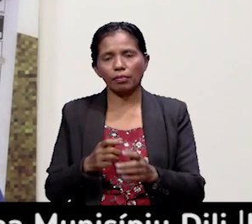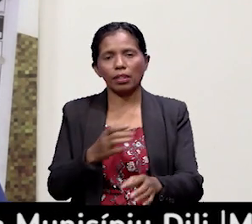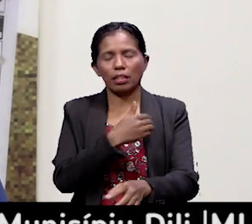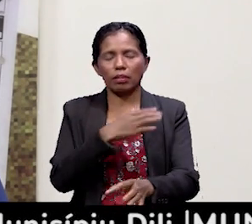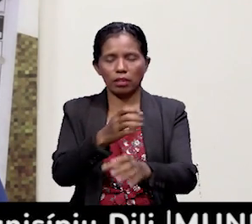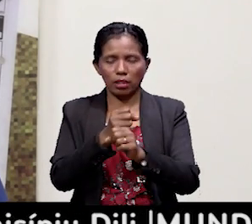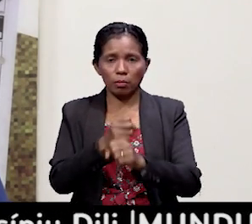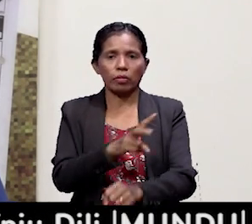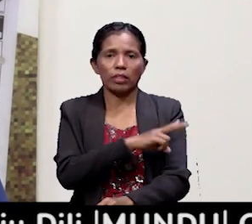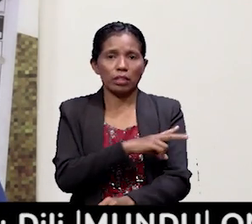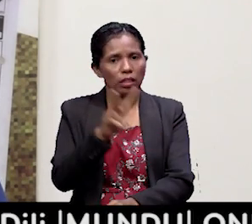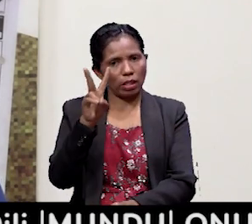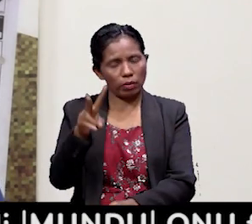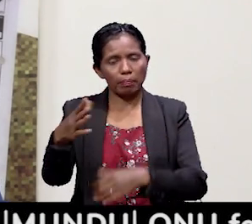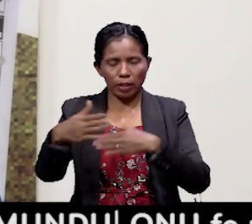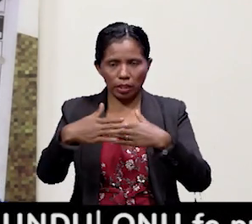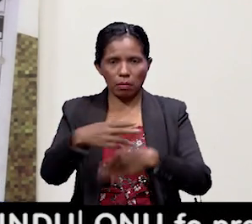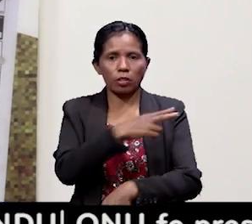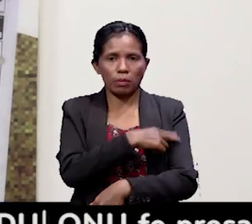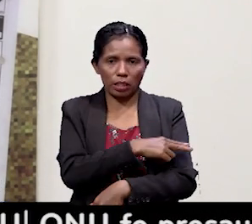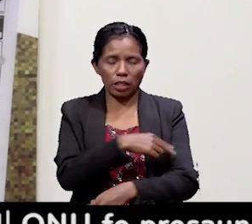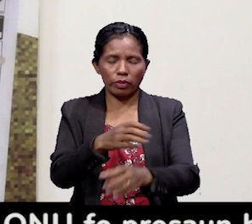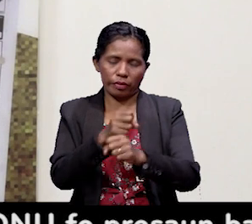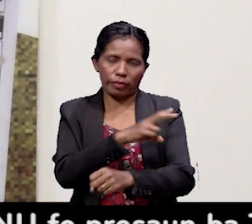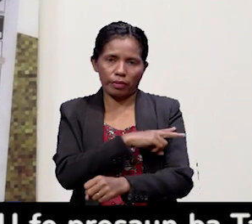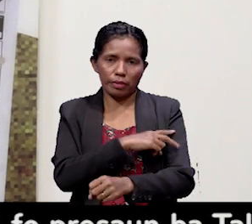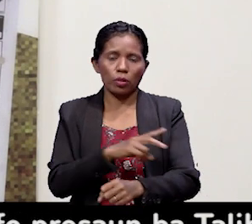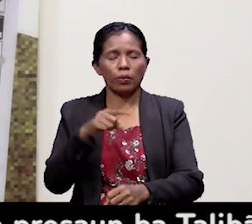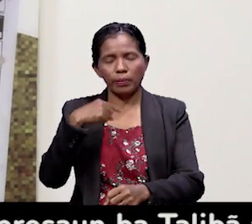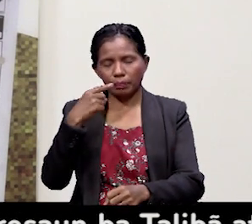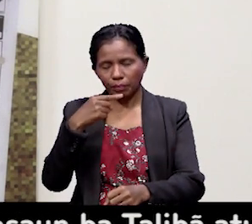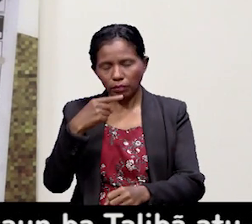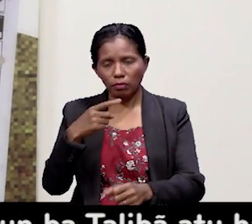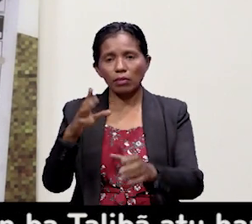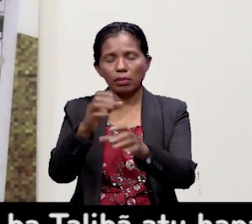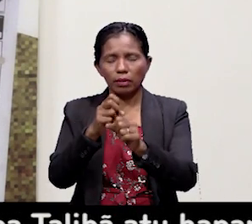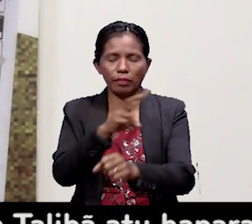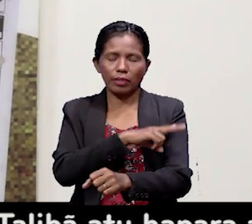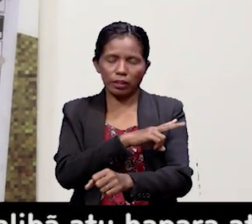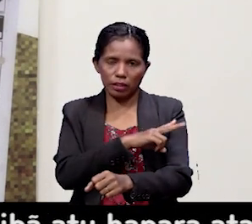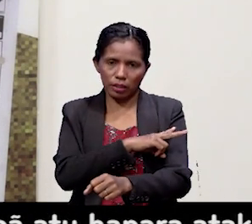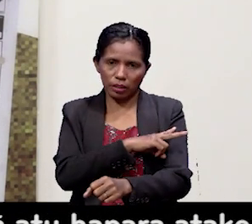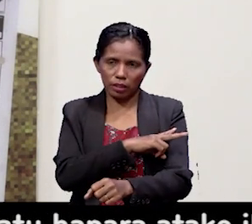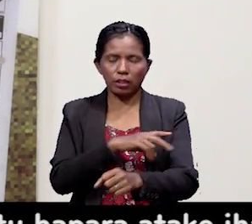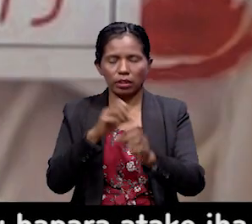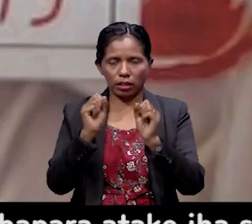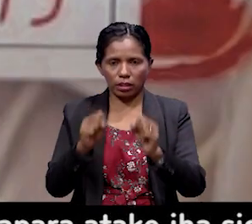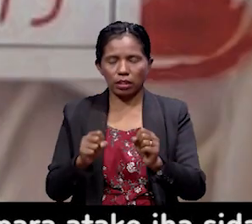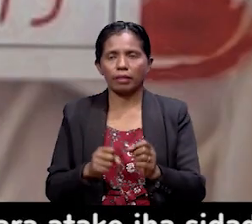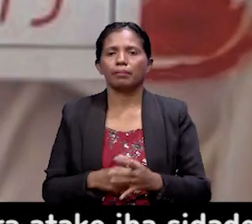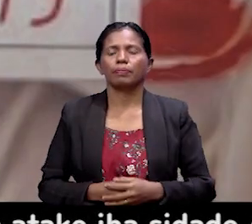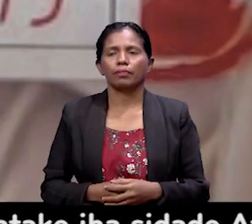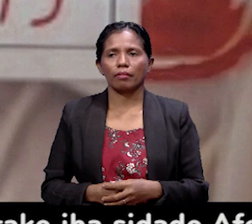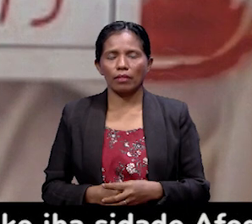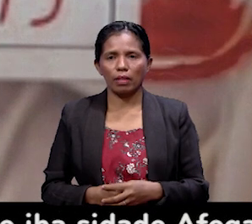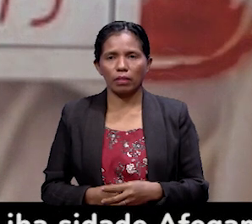besik amba para simu primeira dose, ida nebem maximo na primeira dose, sedau simu segunda dose, favor atu completa fale segunda.